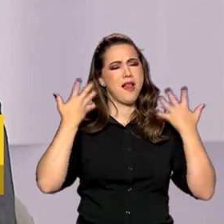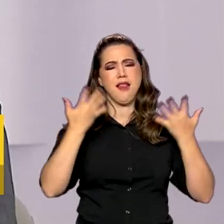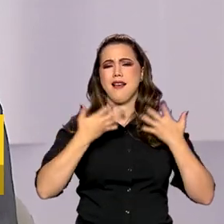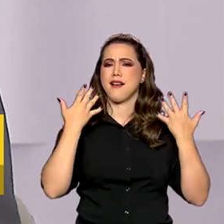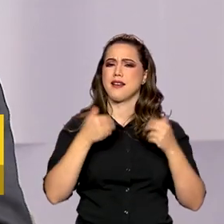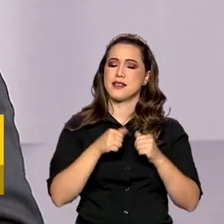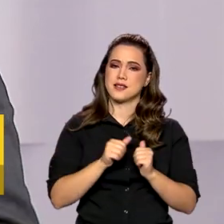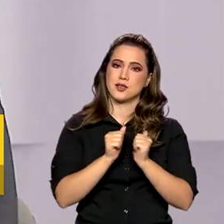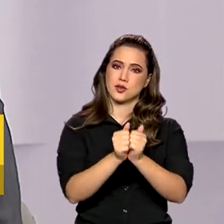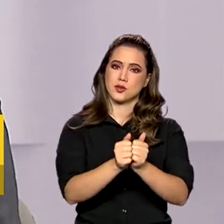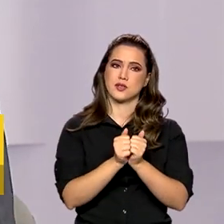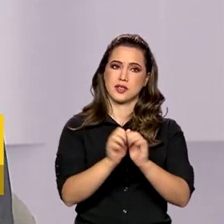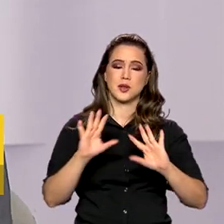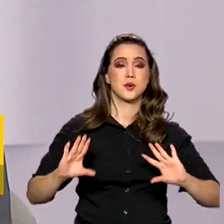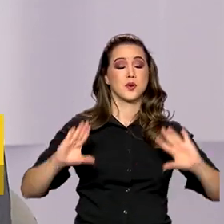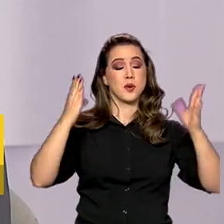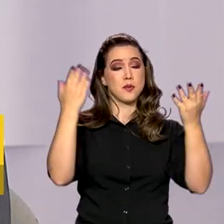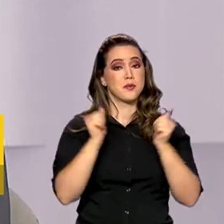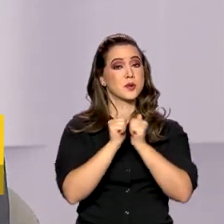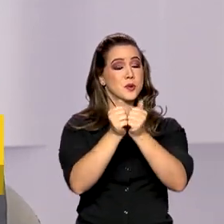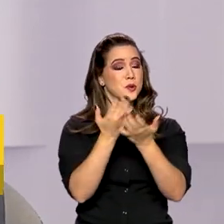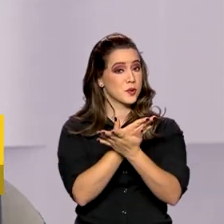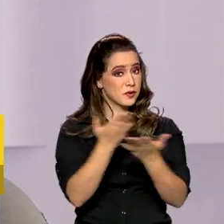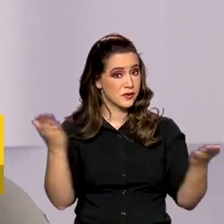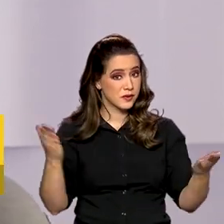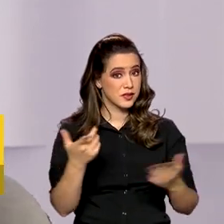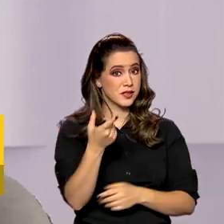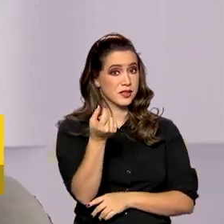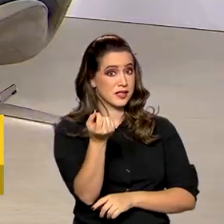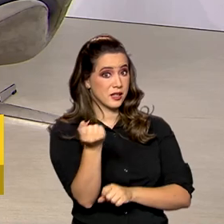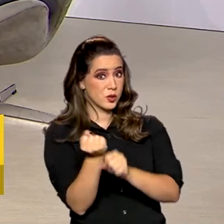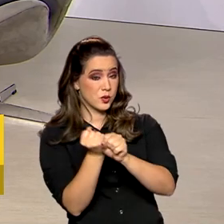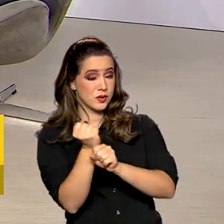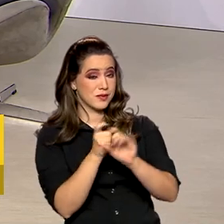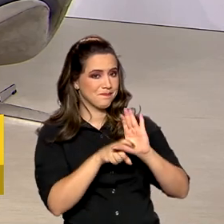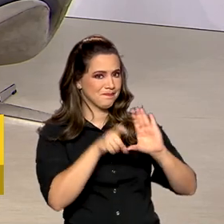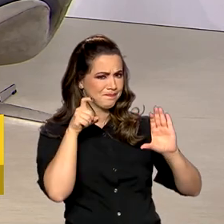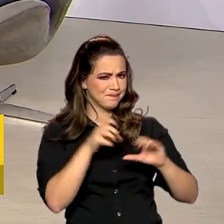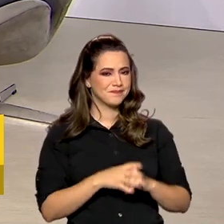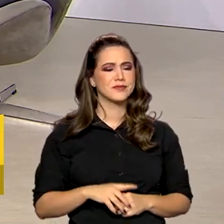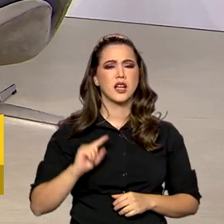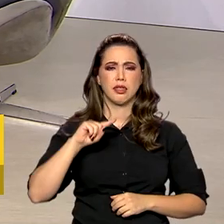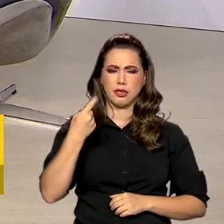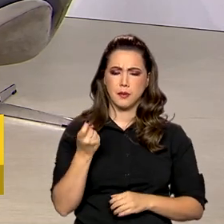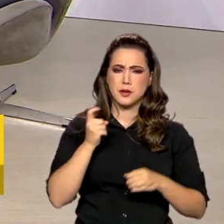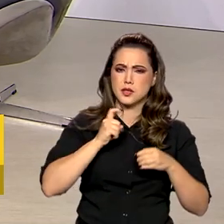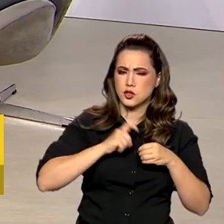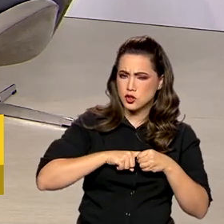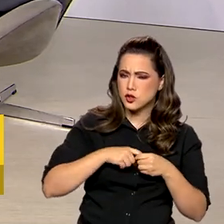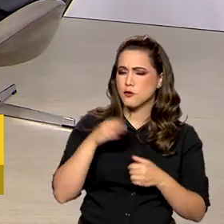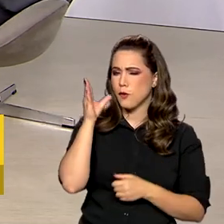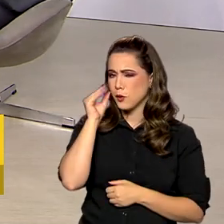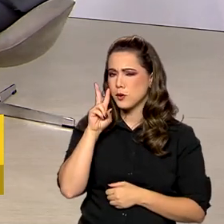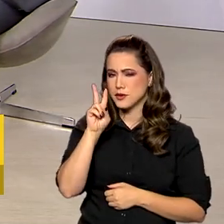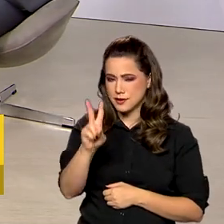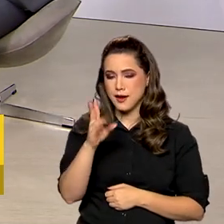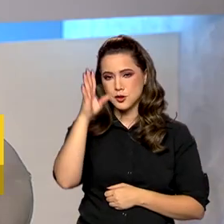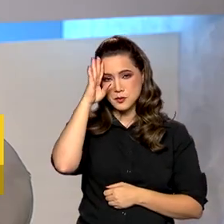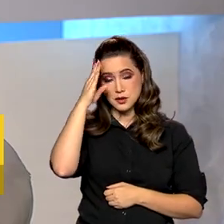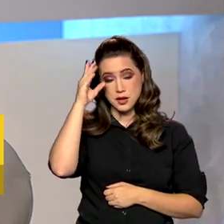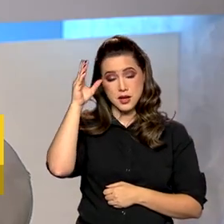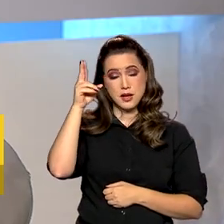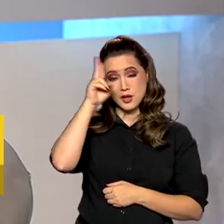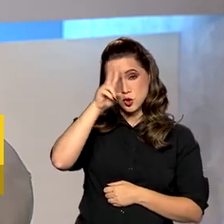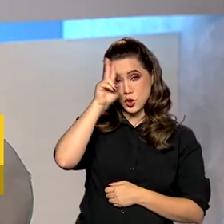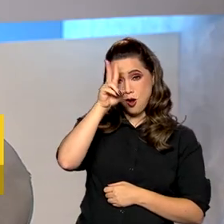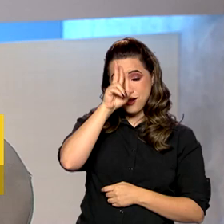aqui comemorando junto com todos o bicentenário da independência. Daqui a pouco a gente volta com bastante curiosidade para contar para as pessoas e um pouquinho de história também. E